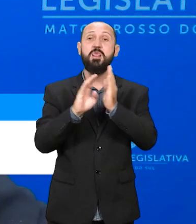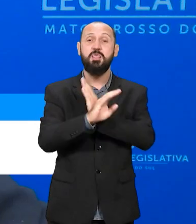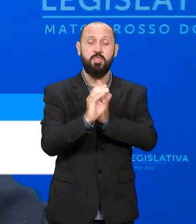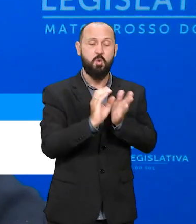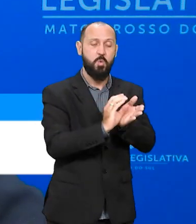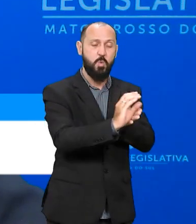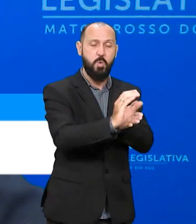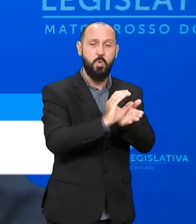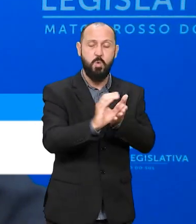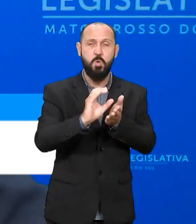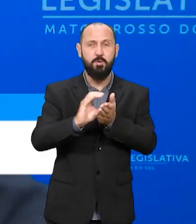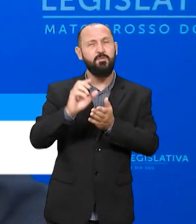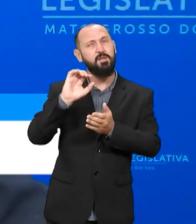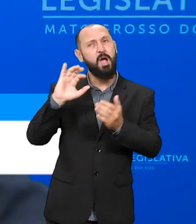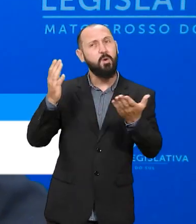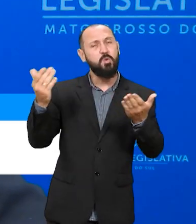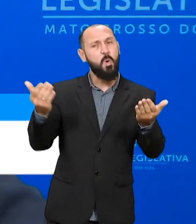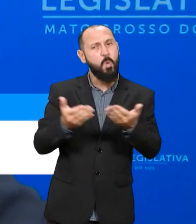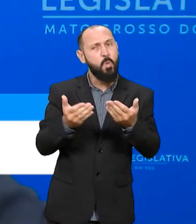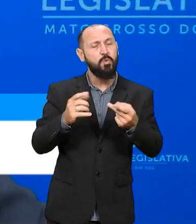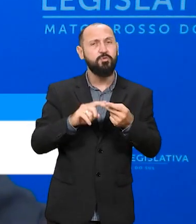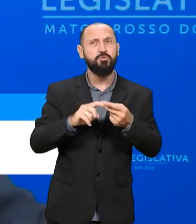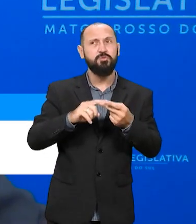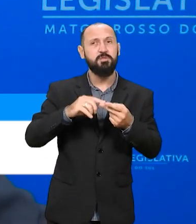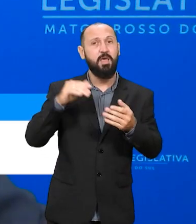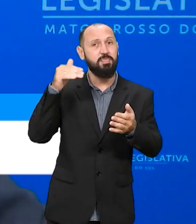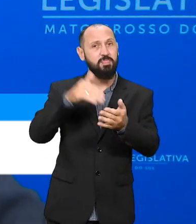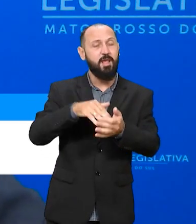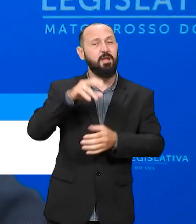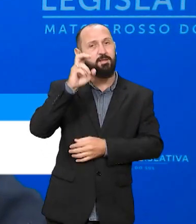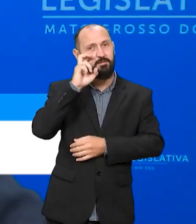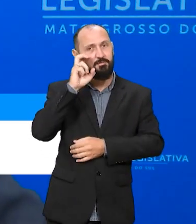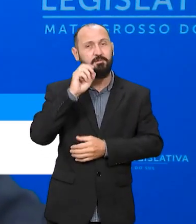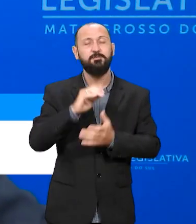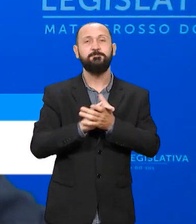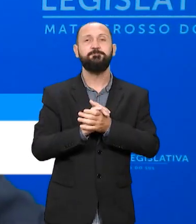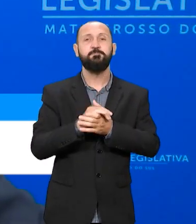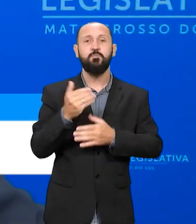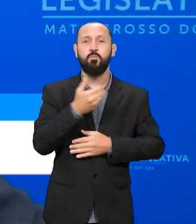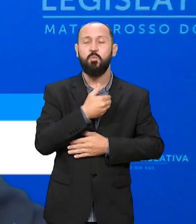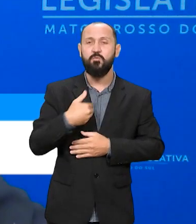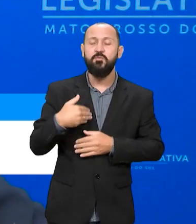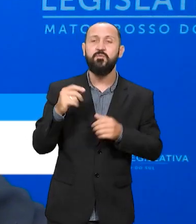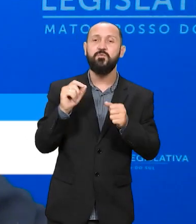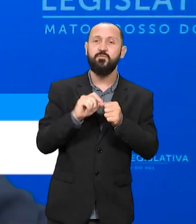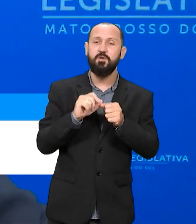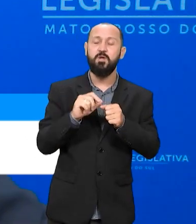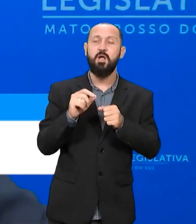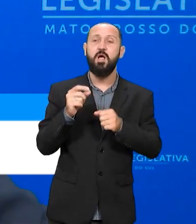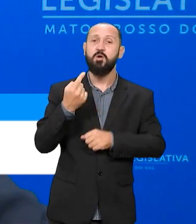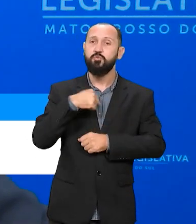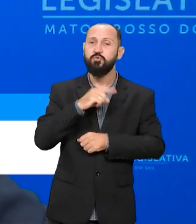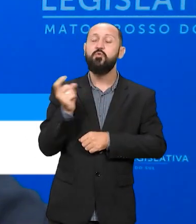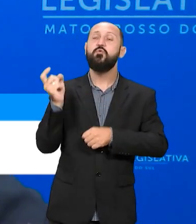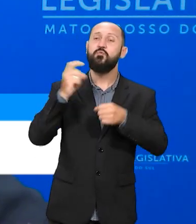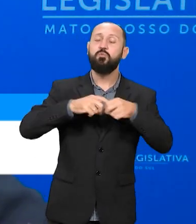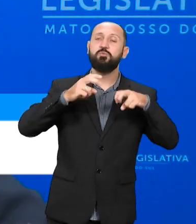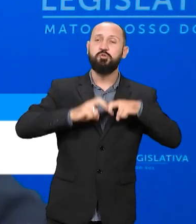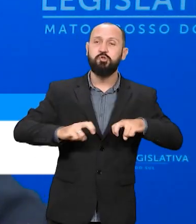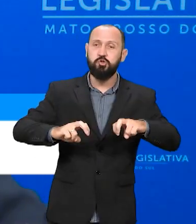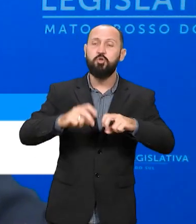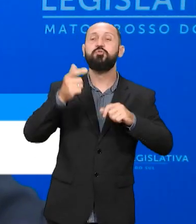recursos fácil a transferência e deve estar acontecendo entre hoje e quinta-feira né o governo fez nós